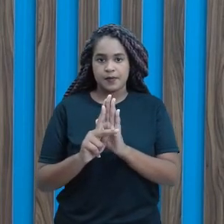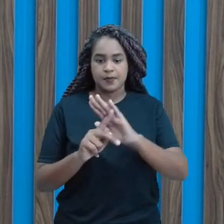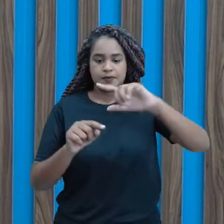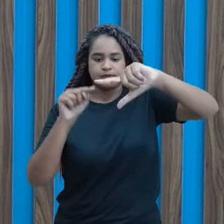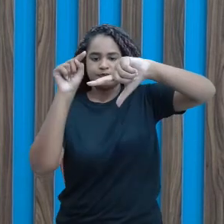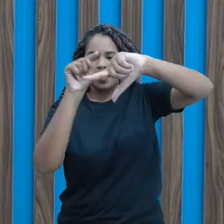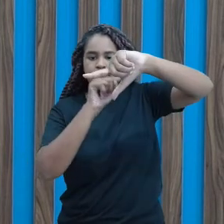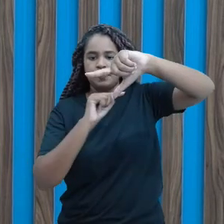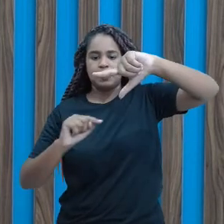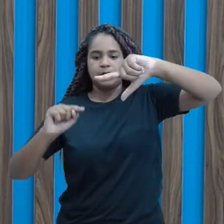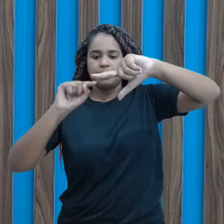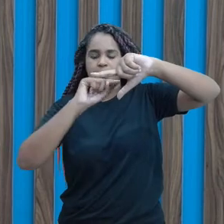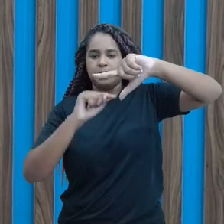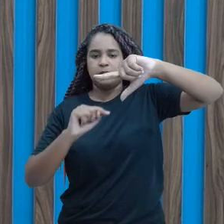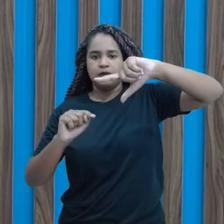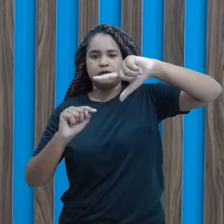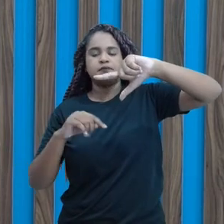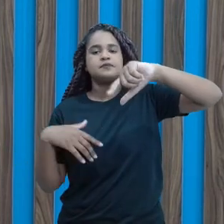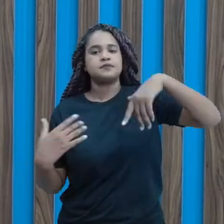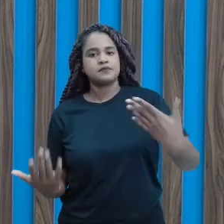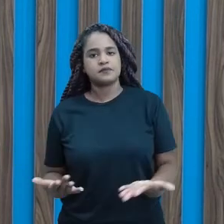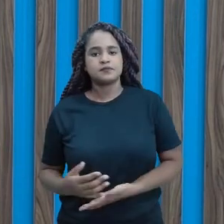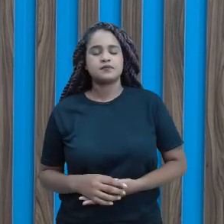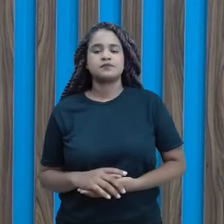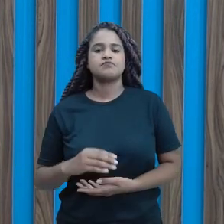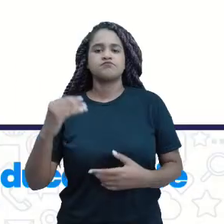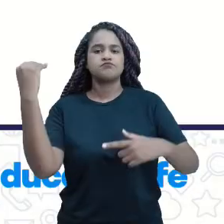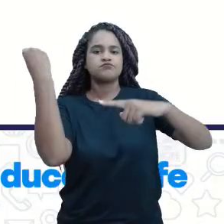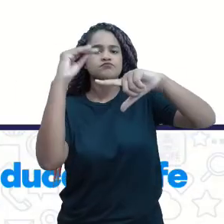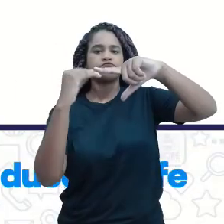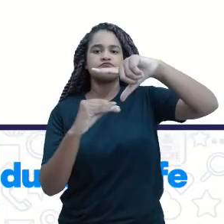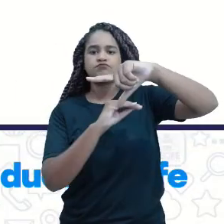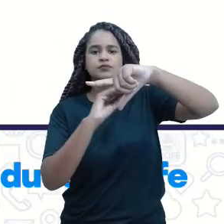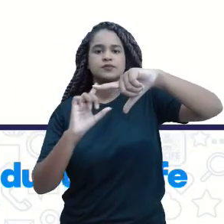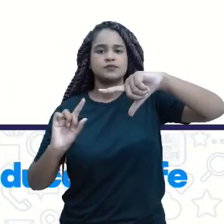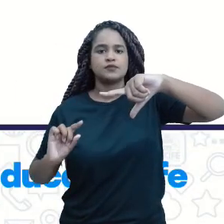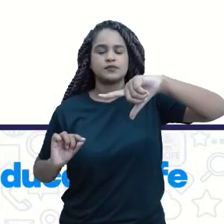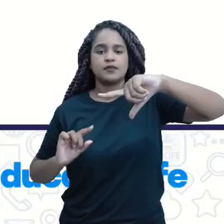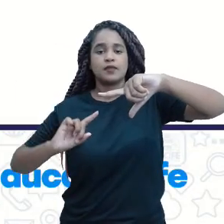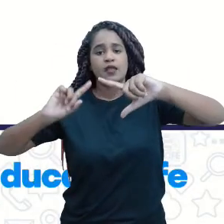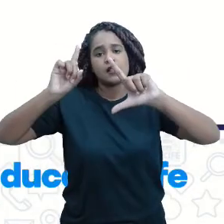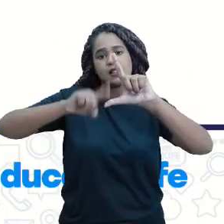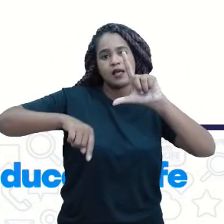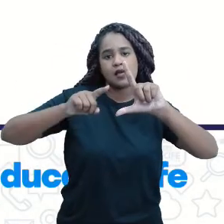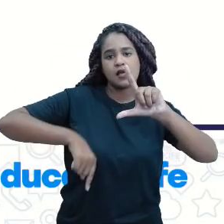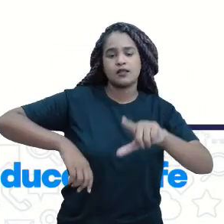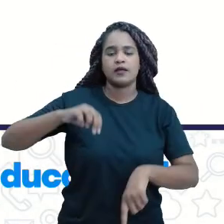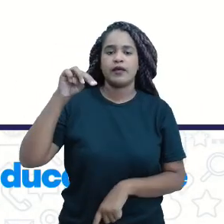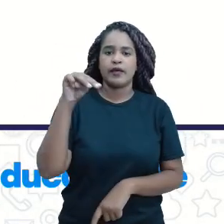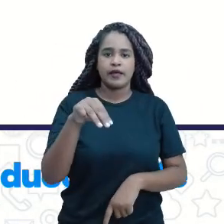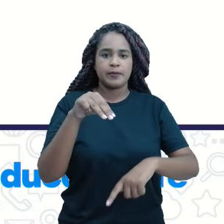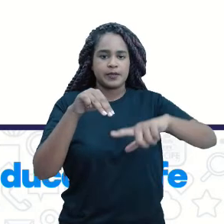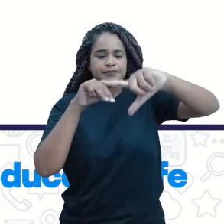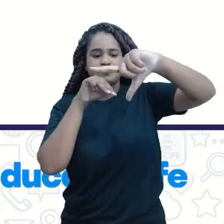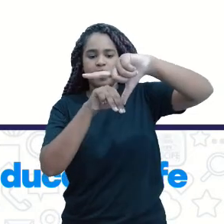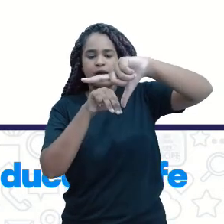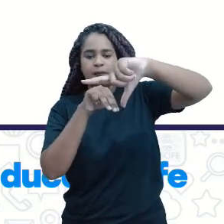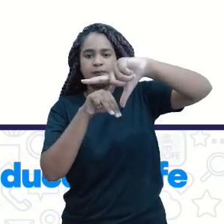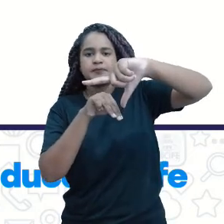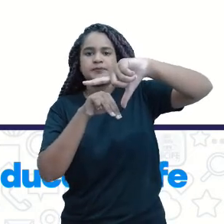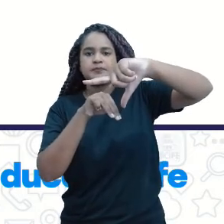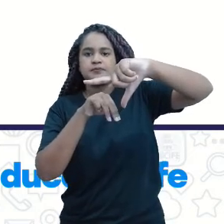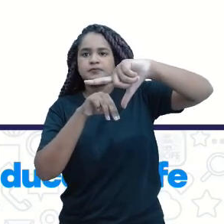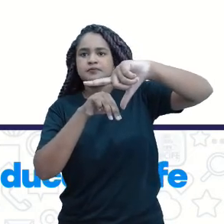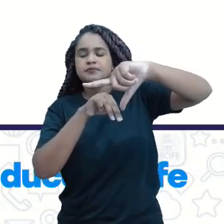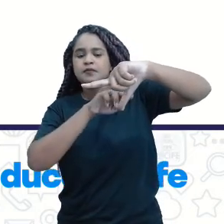esses segmentos, certo? Então, a gente colocou aí no quadro a letra M para a projeção do cateto C,